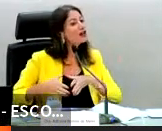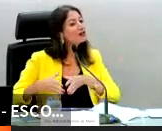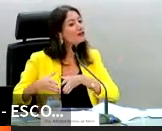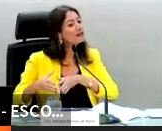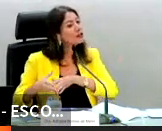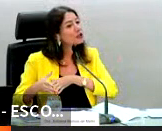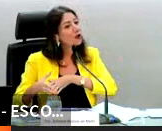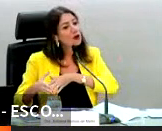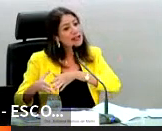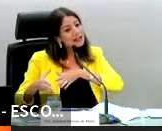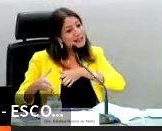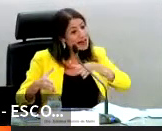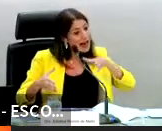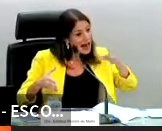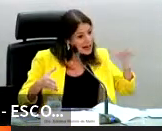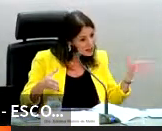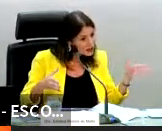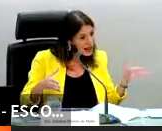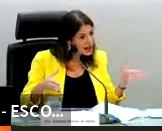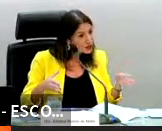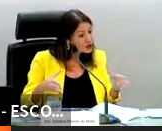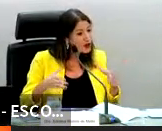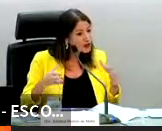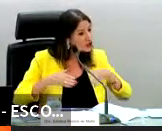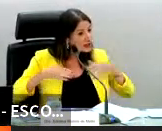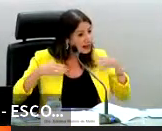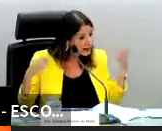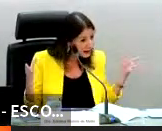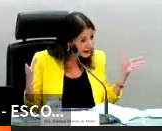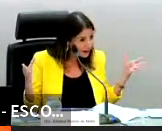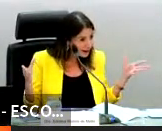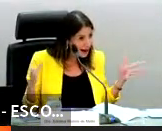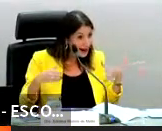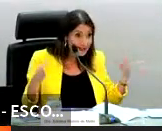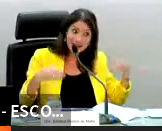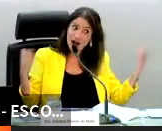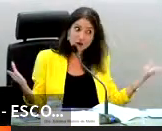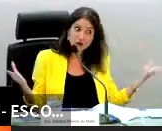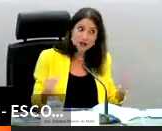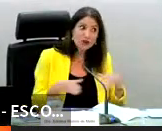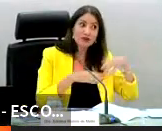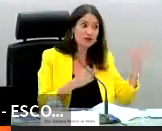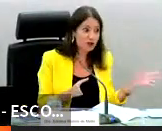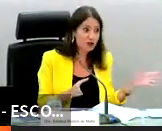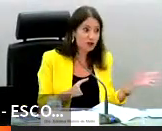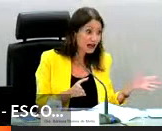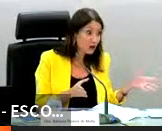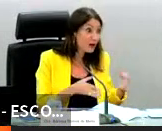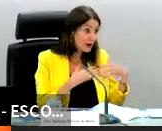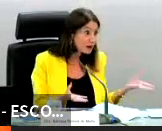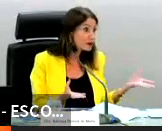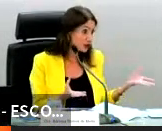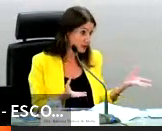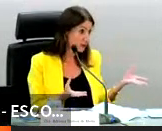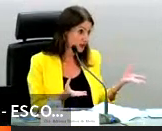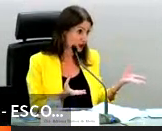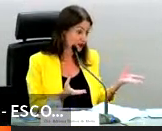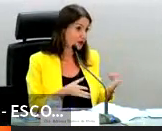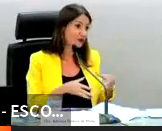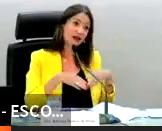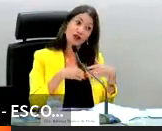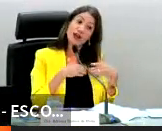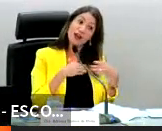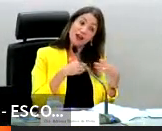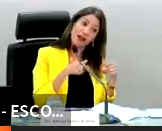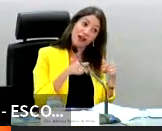elas tiveram que fazer toda essa análise de dados, só isso já daria... Analisar os dados por si só já daria uma bela pesquisa, imagina,